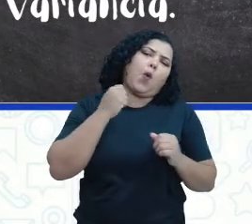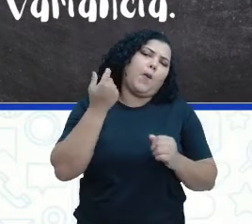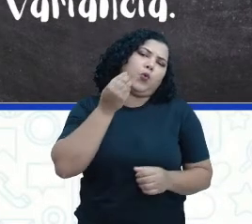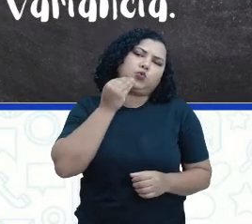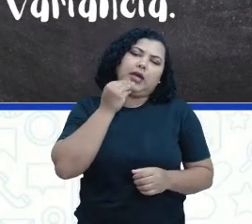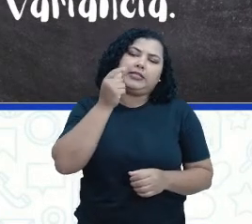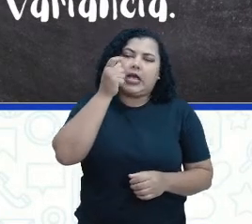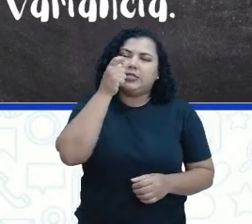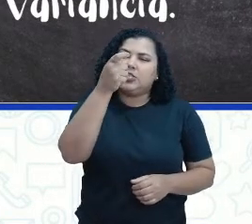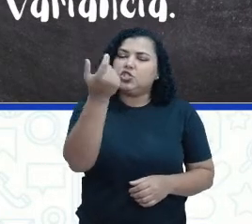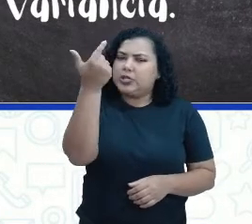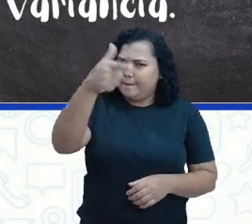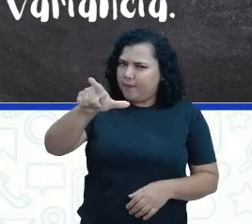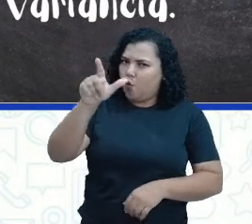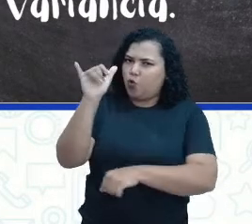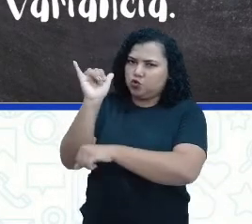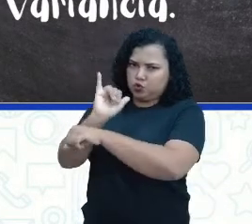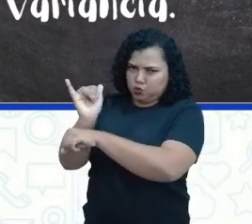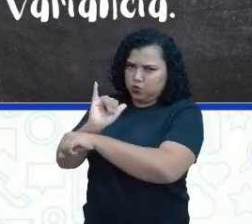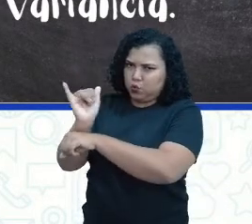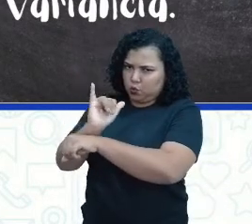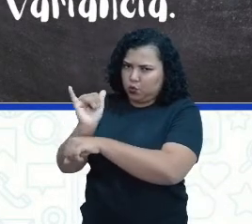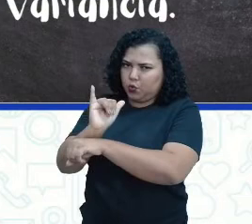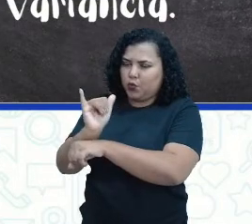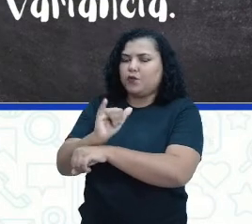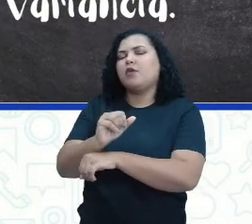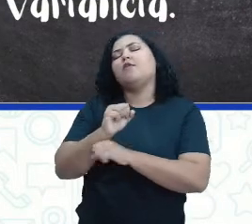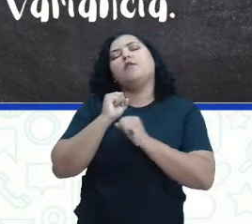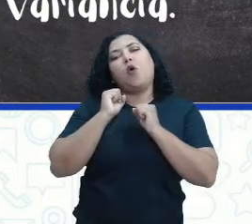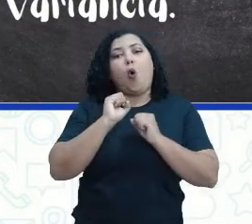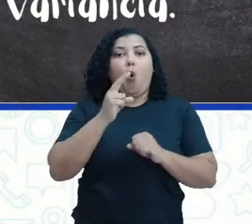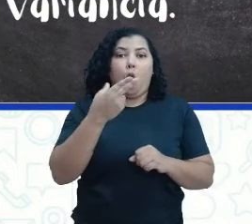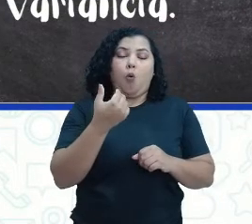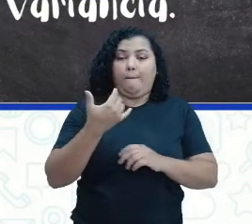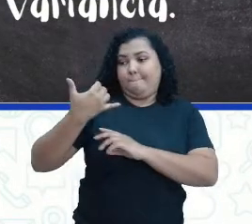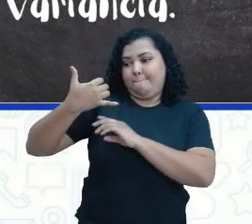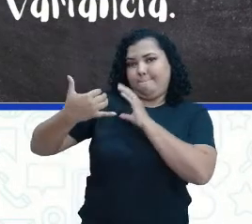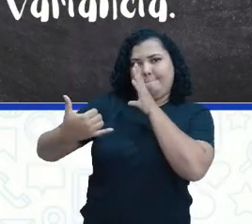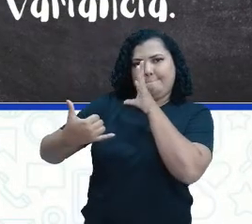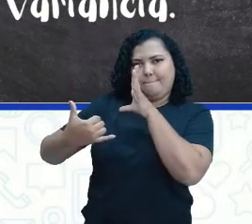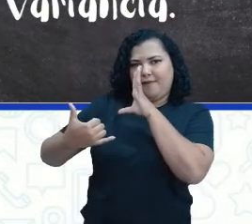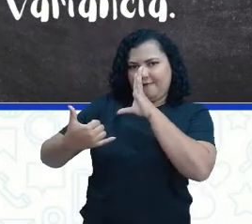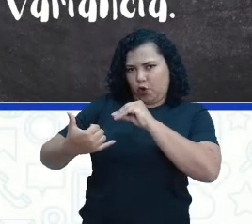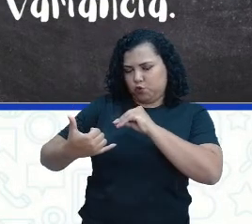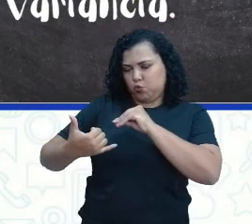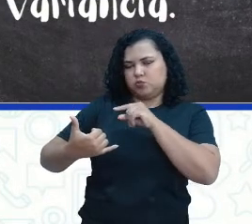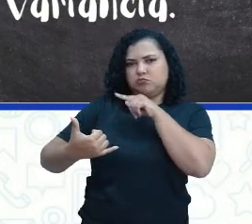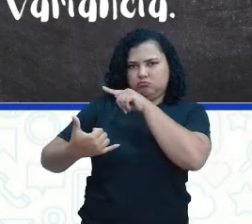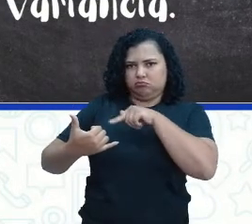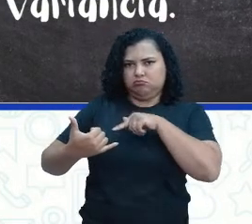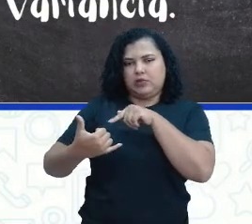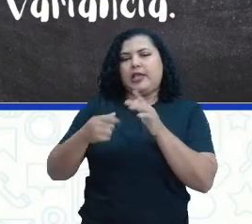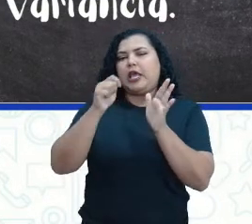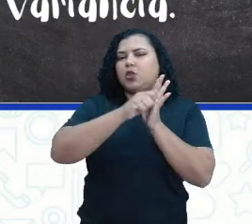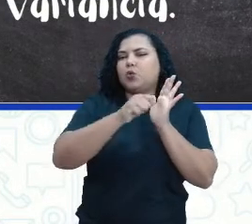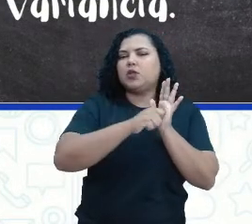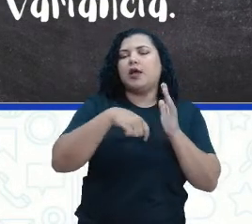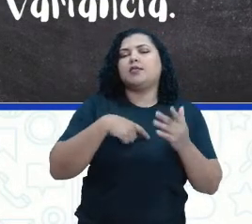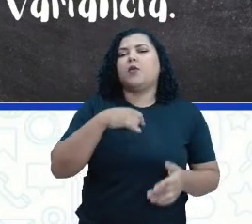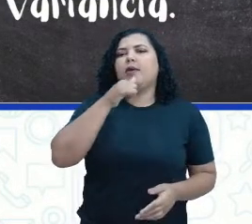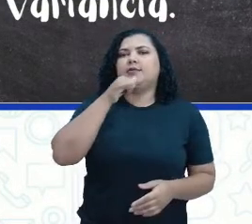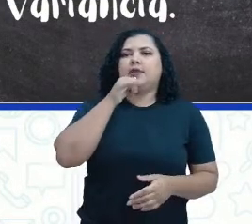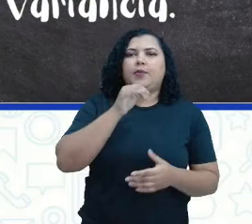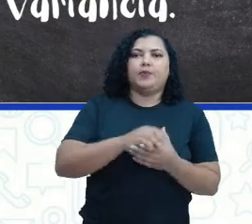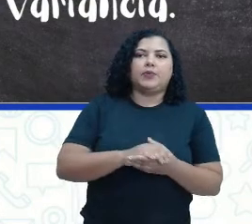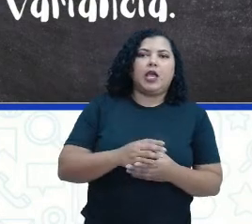depois de assistir lá no YouTube, ou então dando um print aí na tua tela e você fazendo as suas anotações, é essa ideia aí, né? Então a medida de